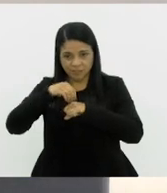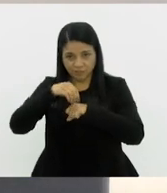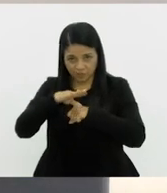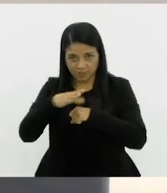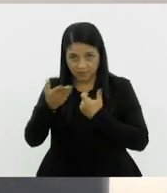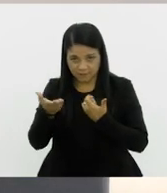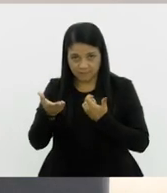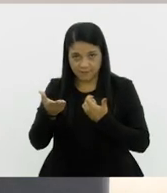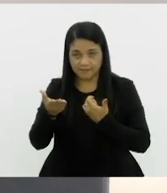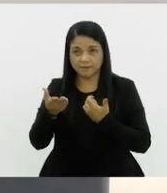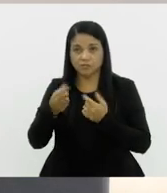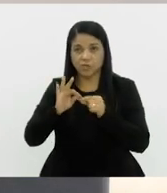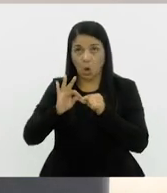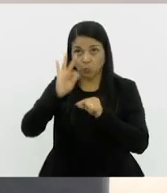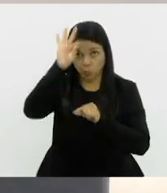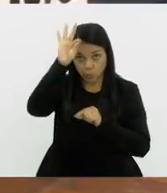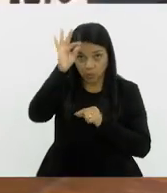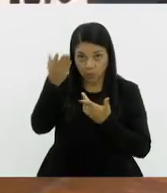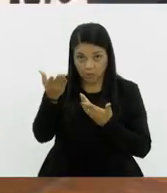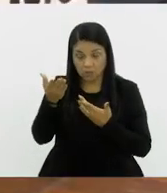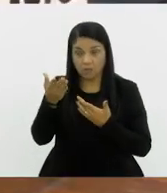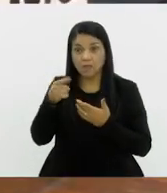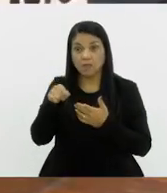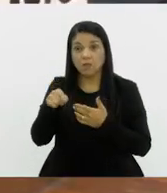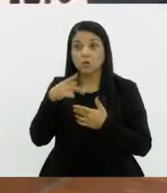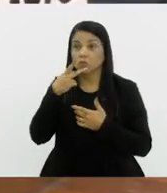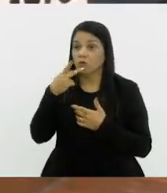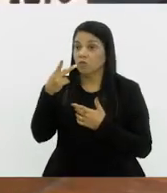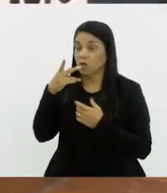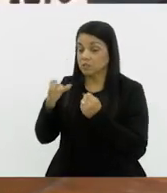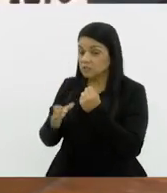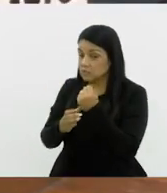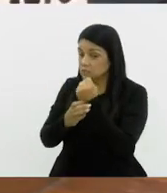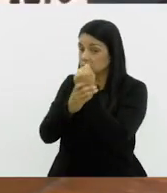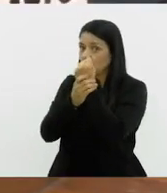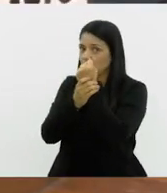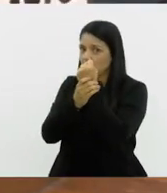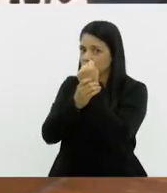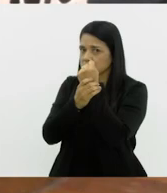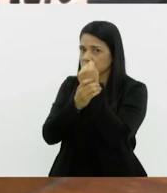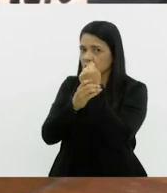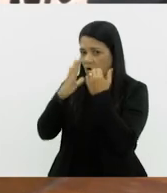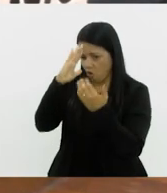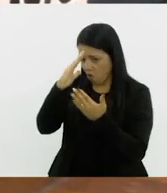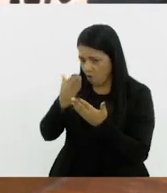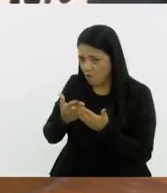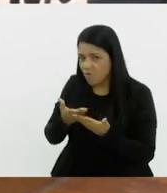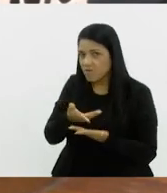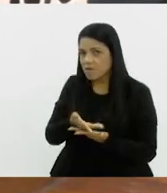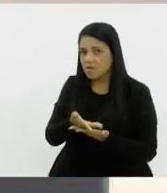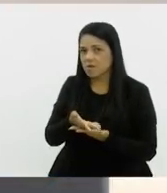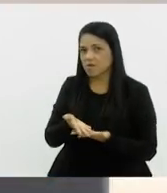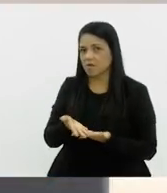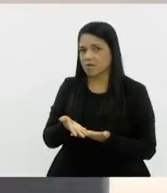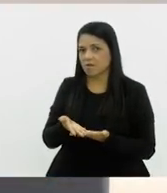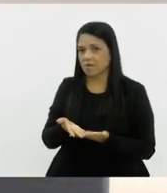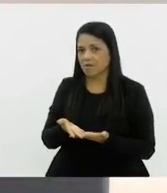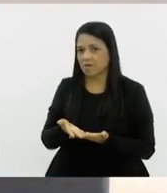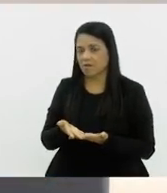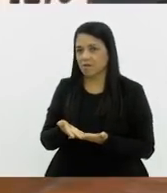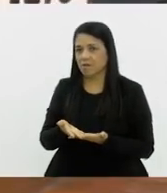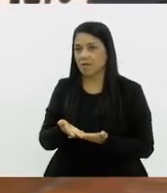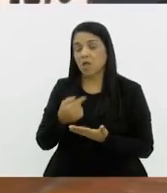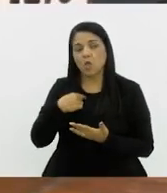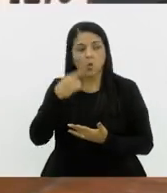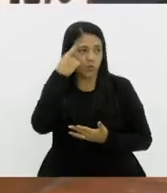estamos falando de segurança da aviação, confiar nisso para, sei lá, para ter uma segurança da aviação. Mas, eu não sei. Mas Vossa